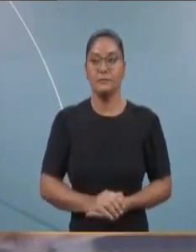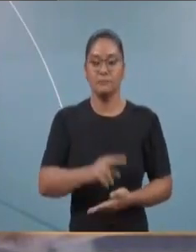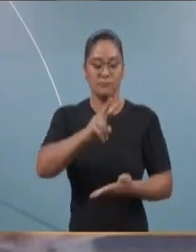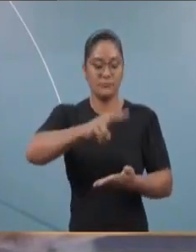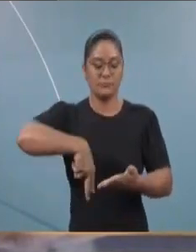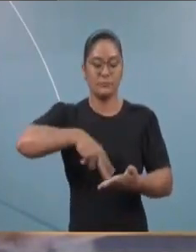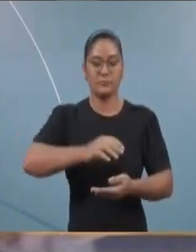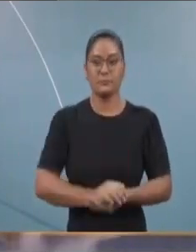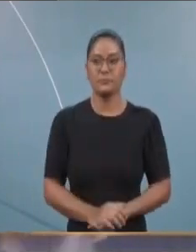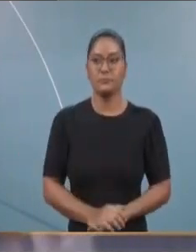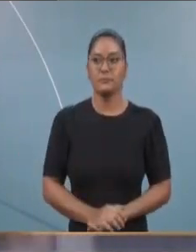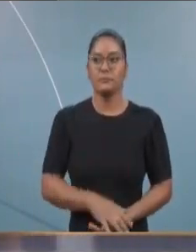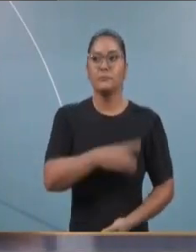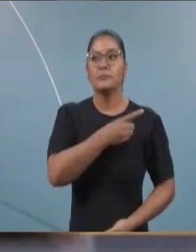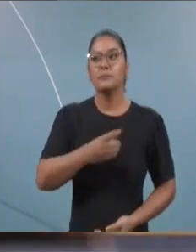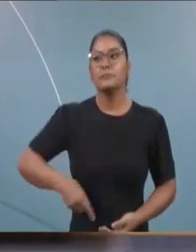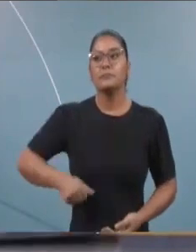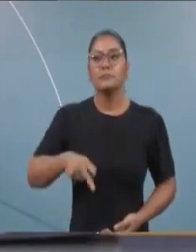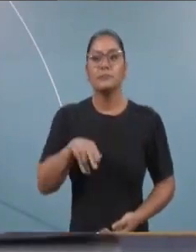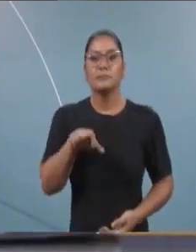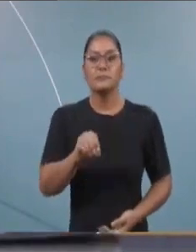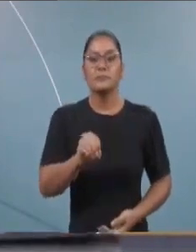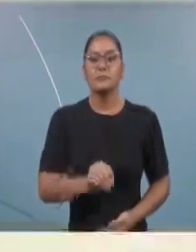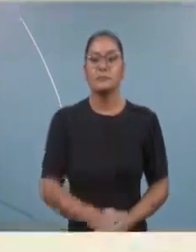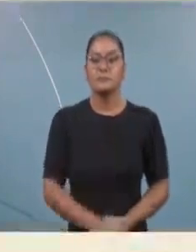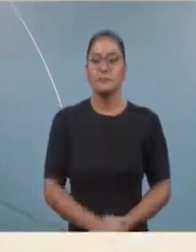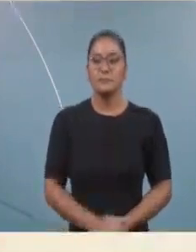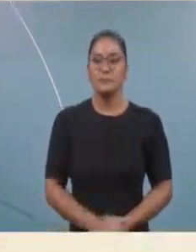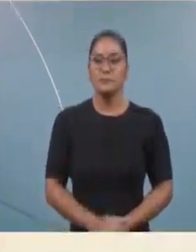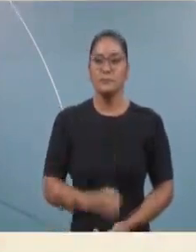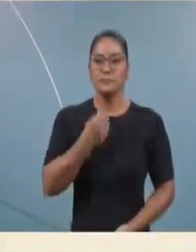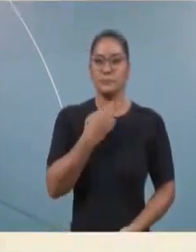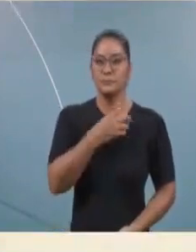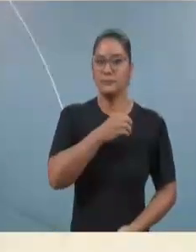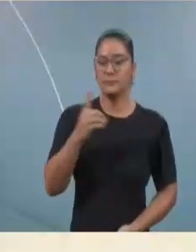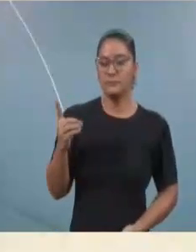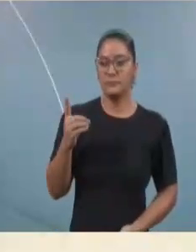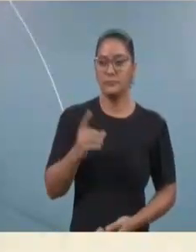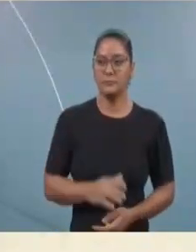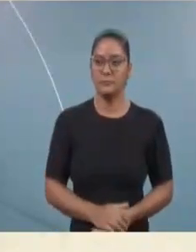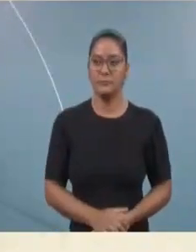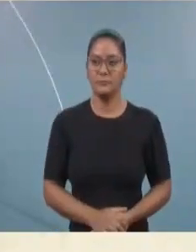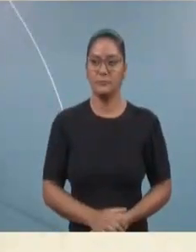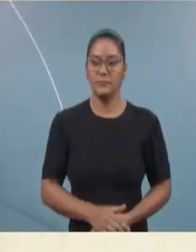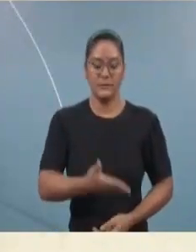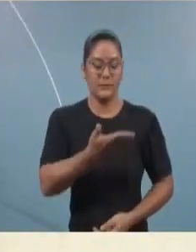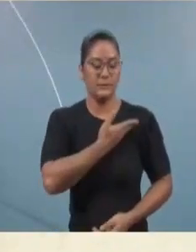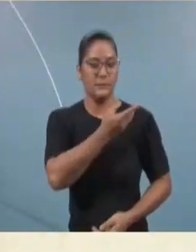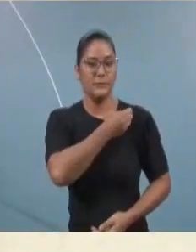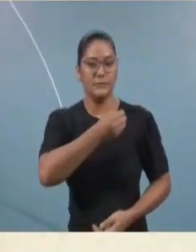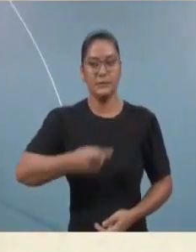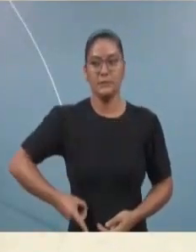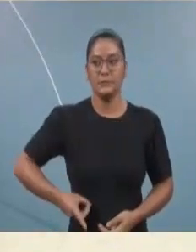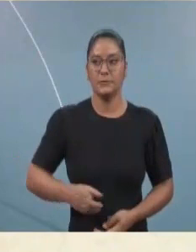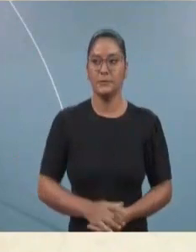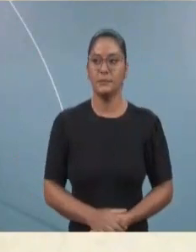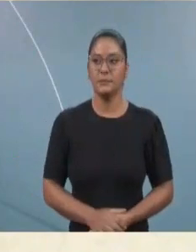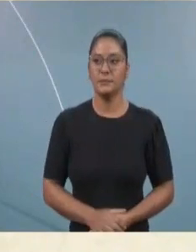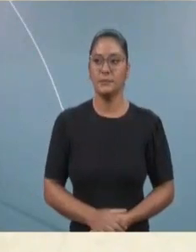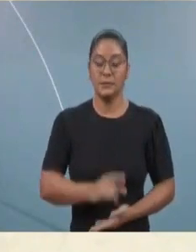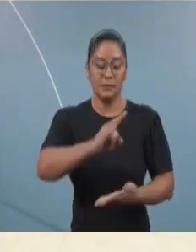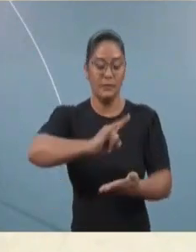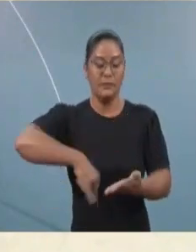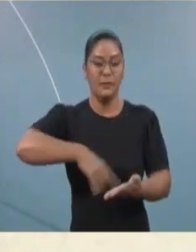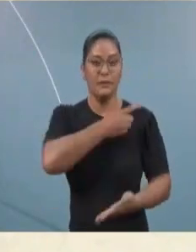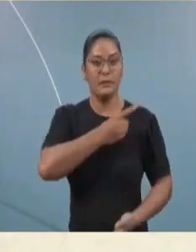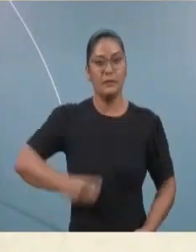expediente com a palavra o deputado Galeno Torquato Bom dia senhor presidente Bom dia colegas deputados requerimento da